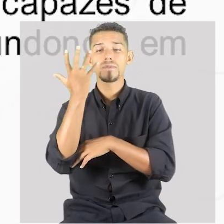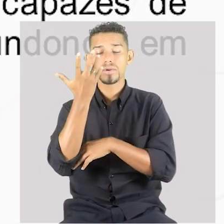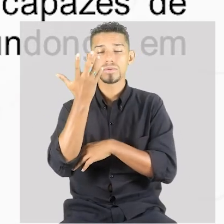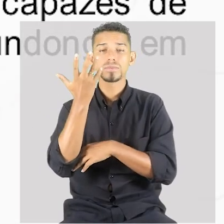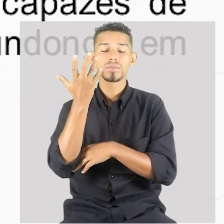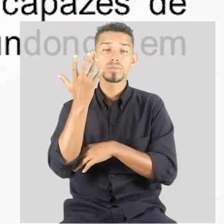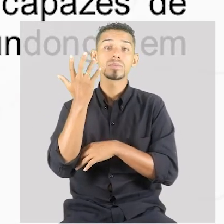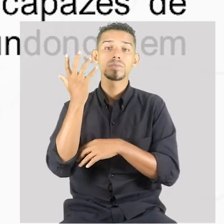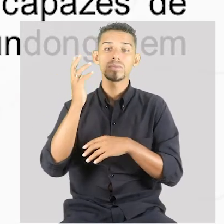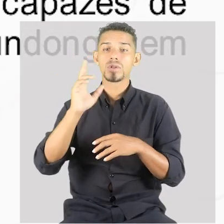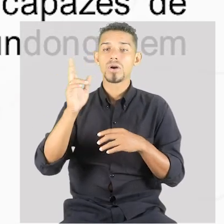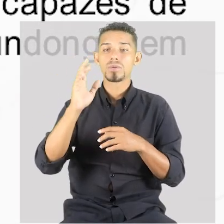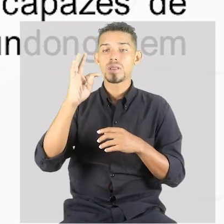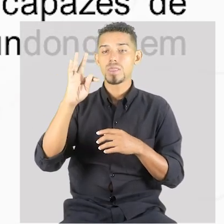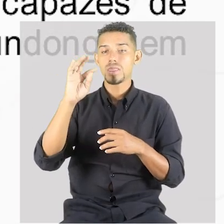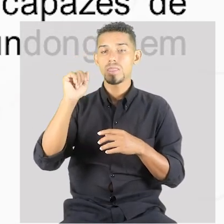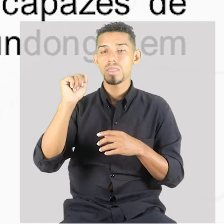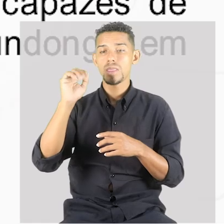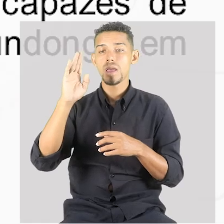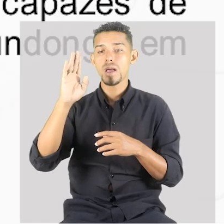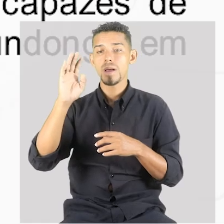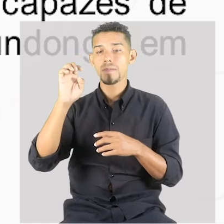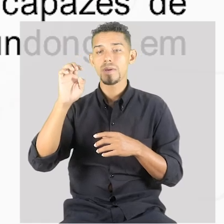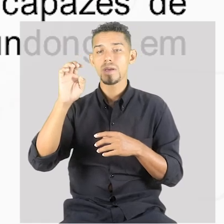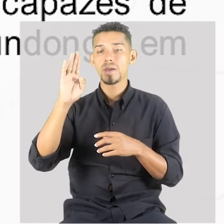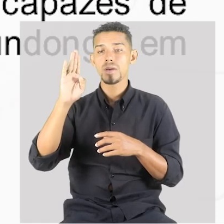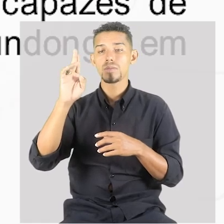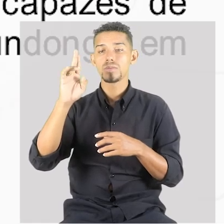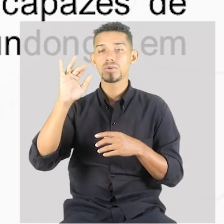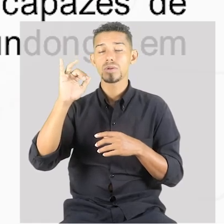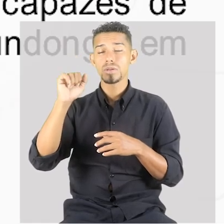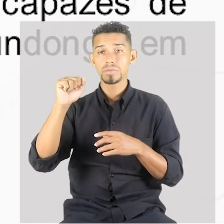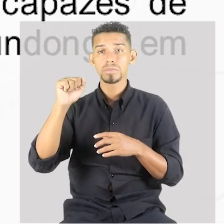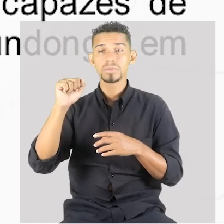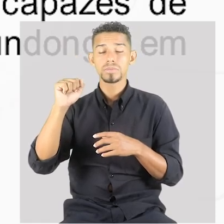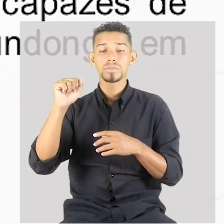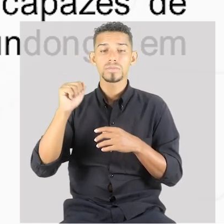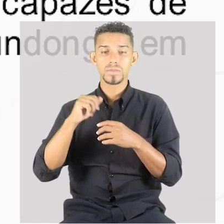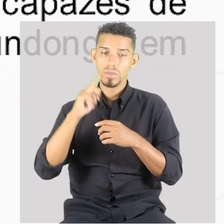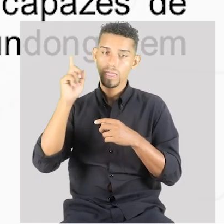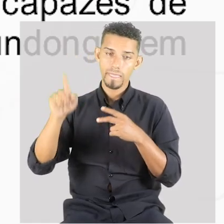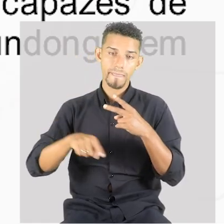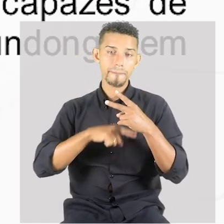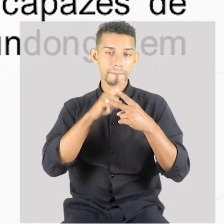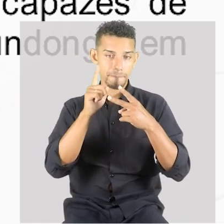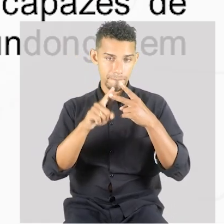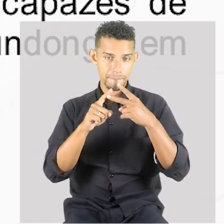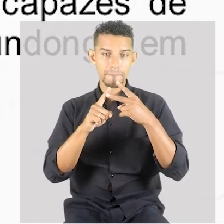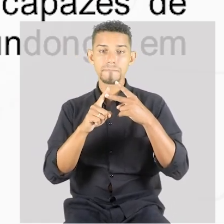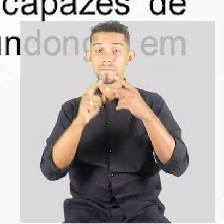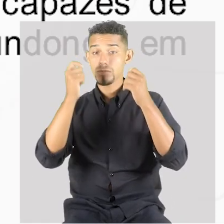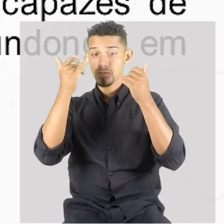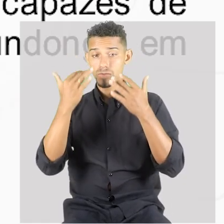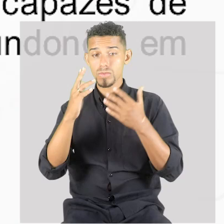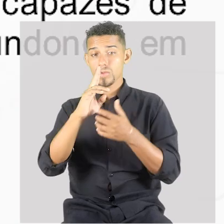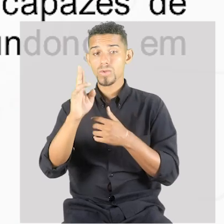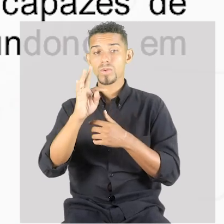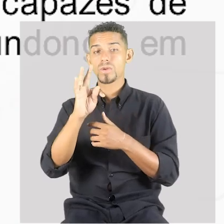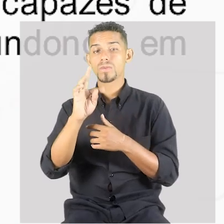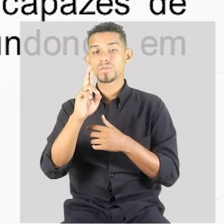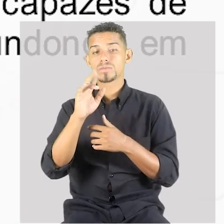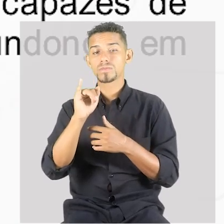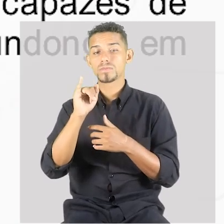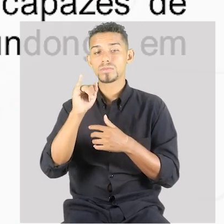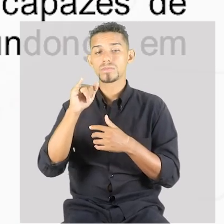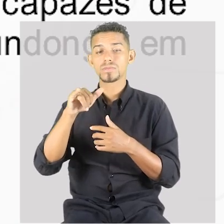gênero Tabebuia, que está dentro de um reino que é o reino plant, tá? Depois ele falou para vocês do Trypanosoma